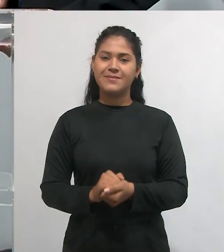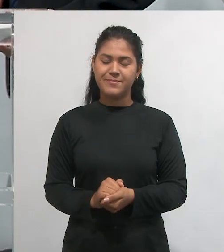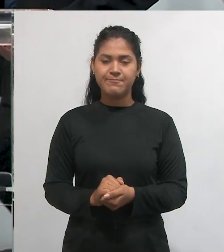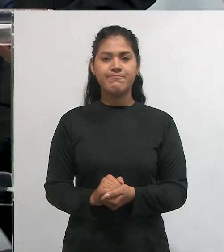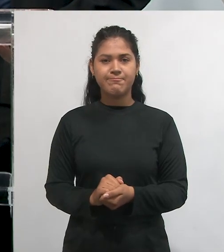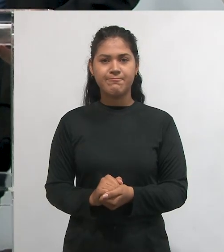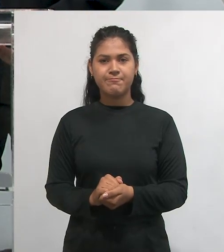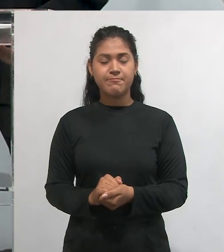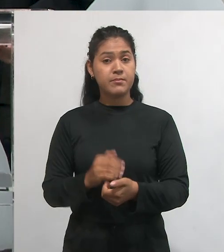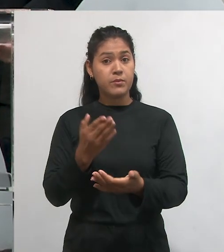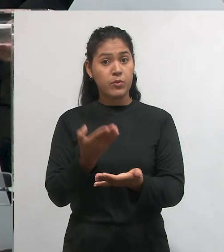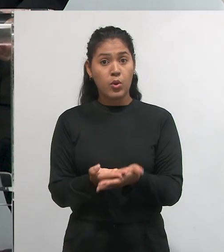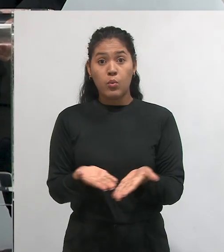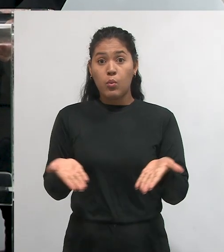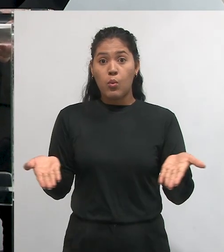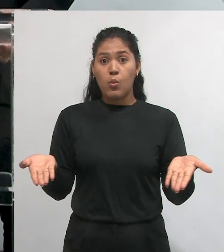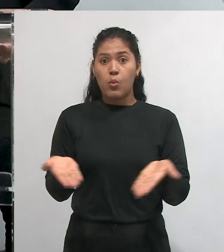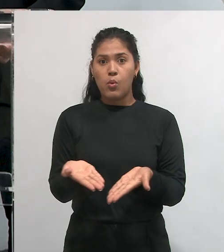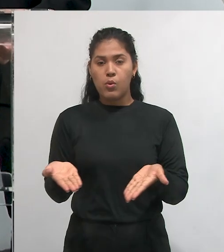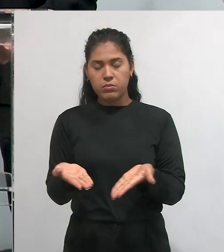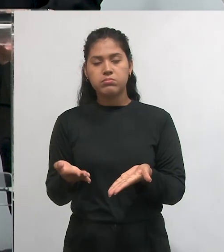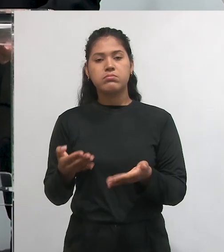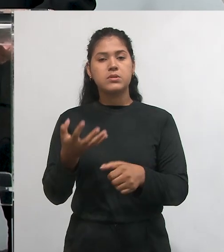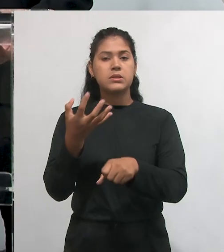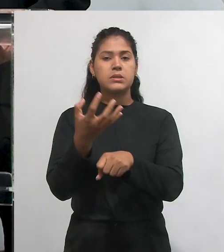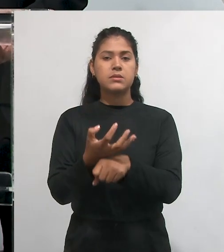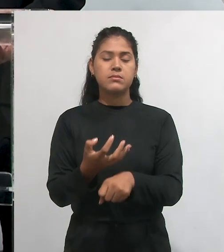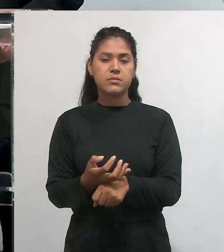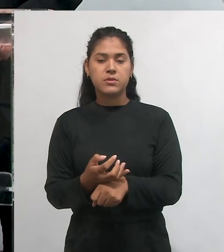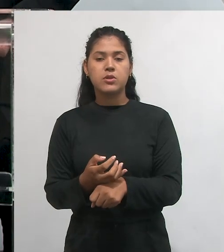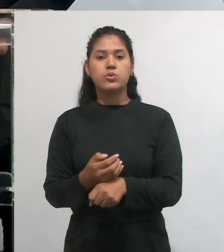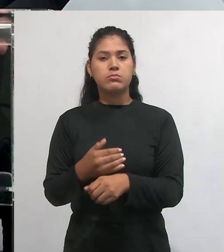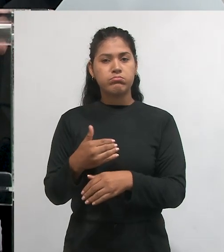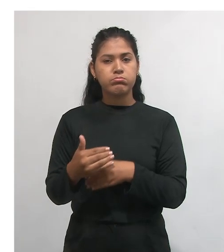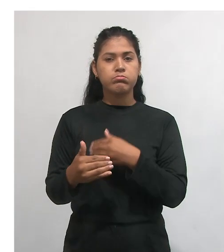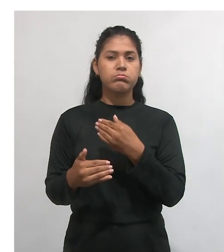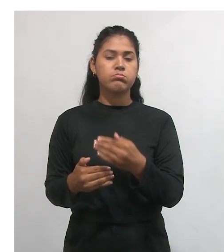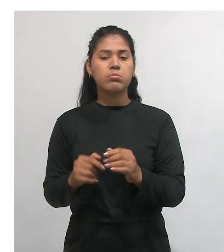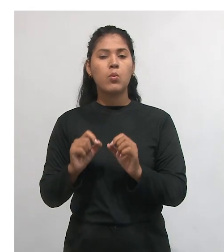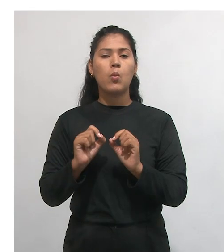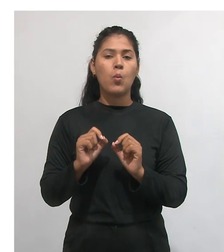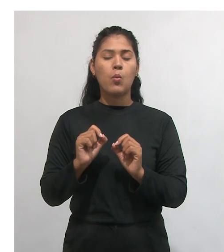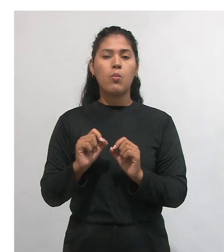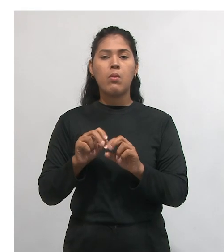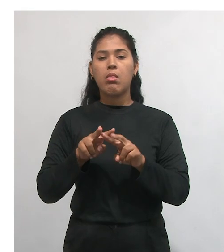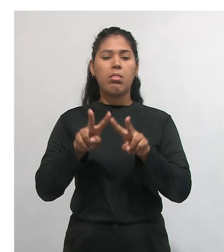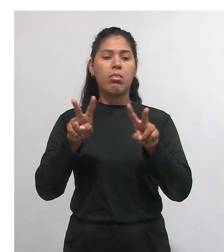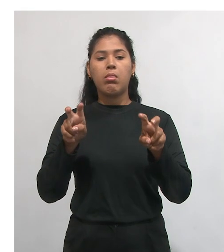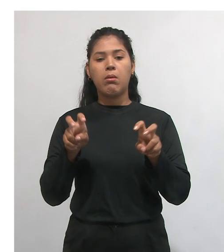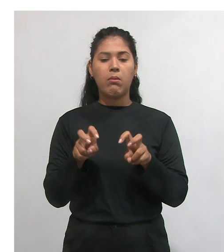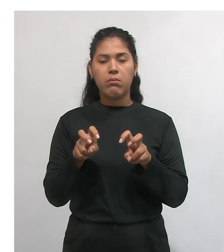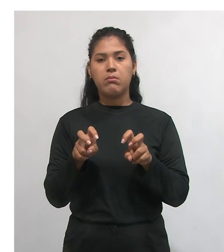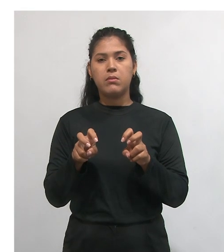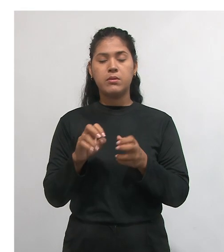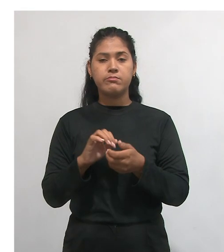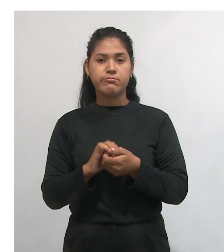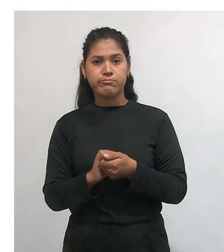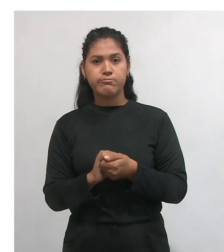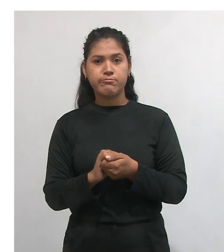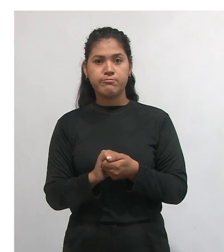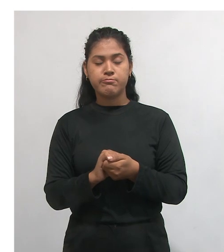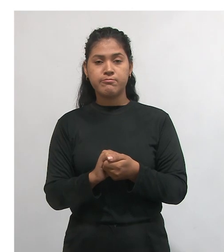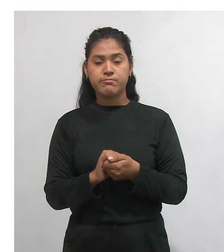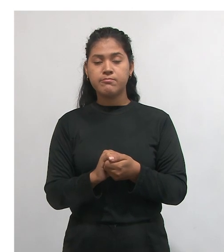Nesta aula, nesta disciplina, iremos tratar de temas